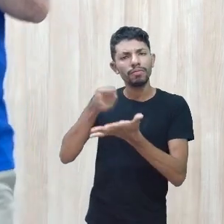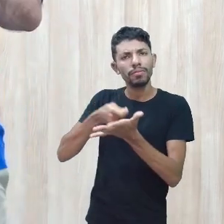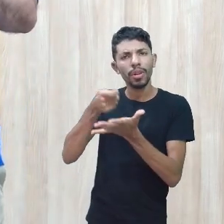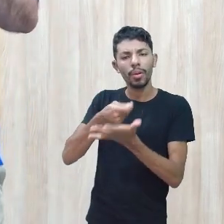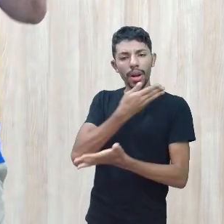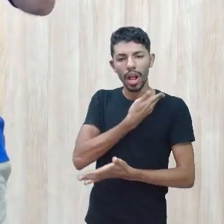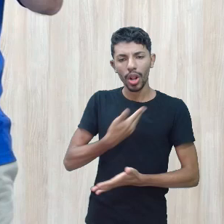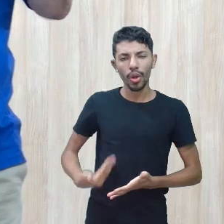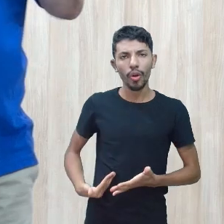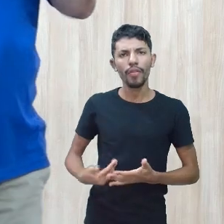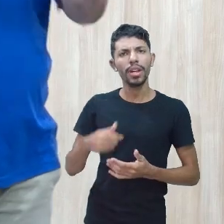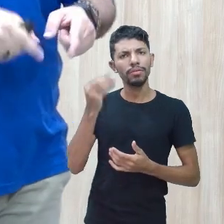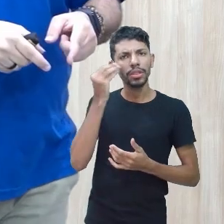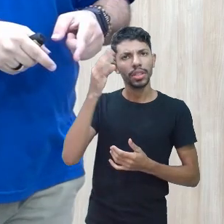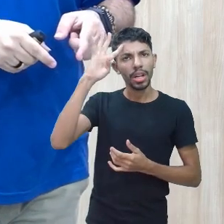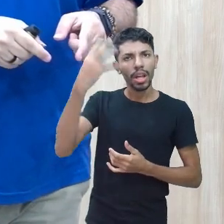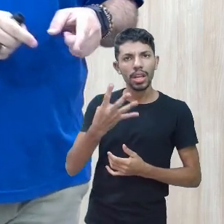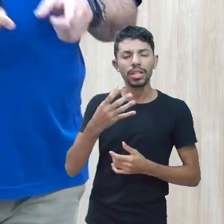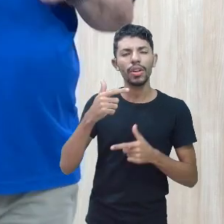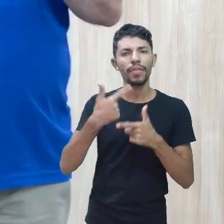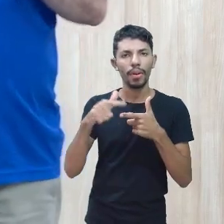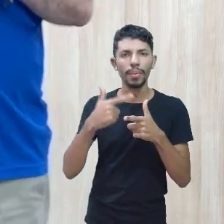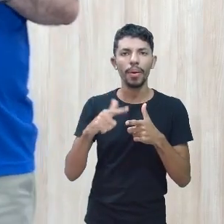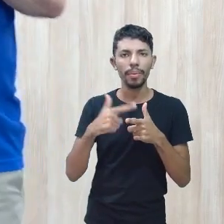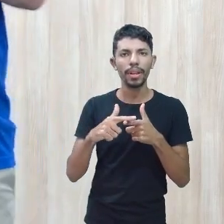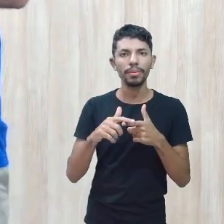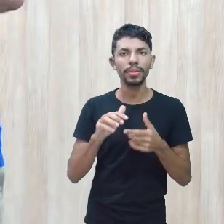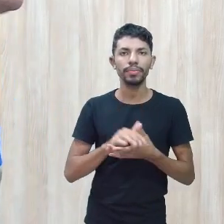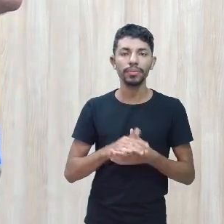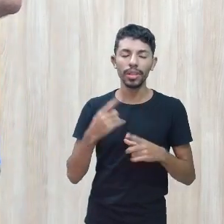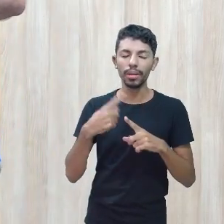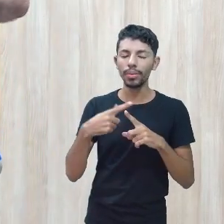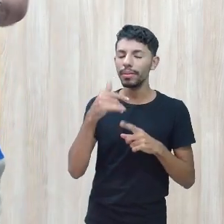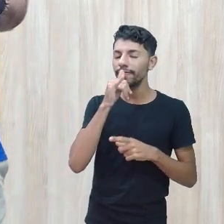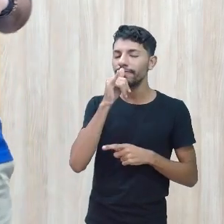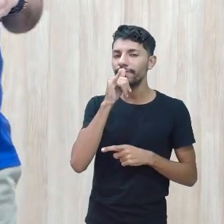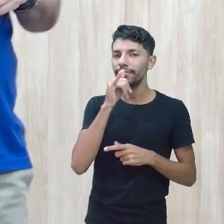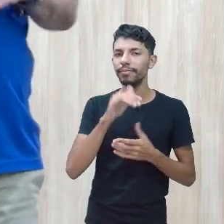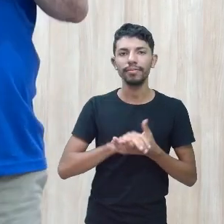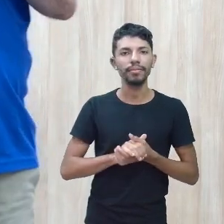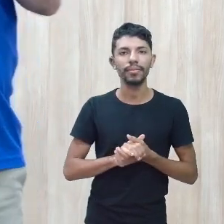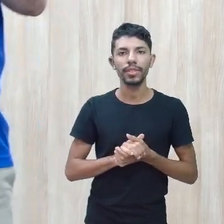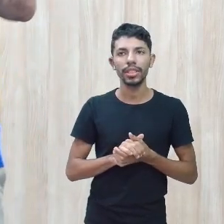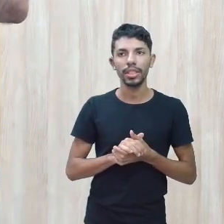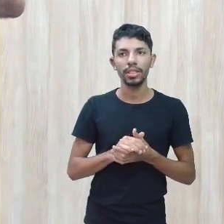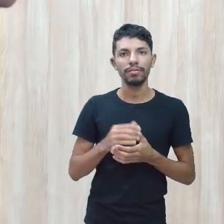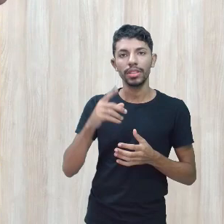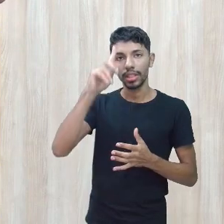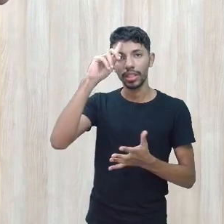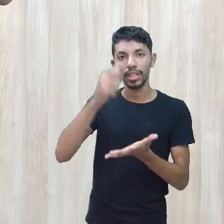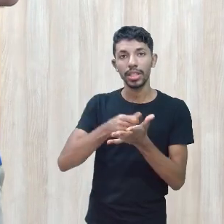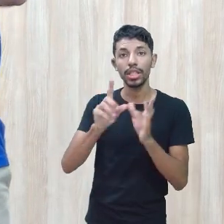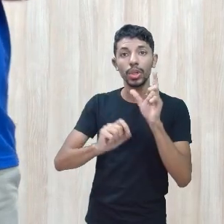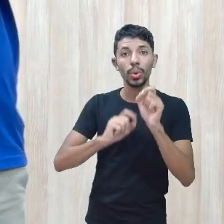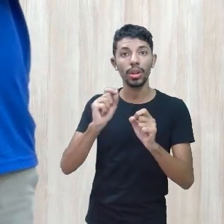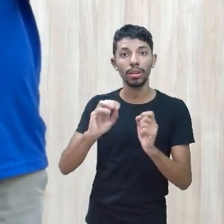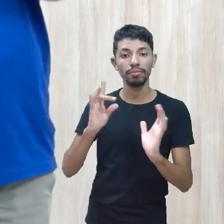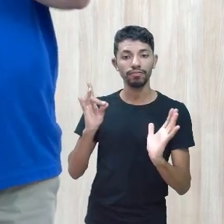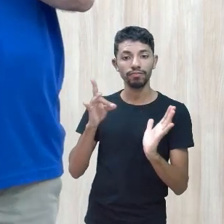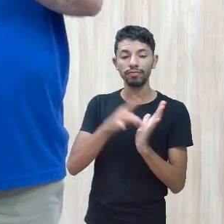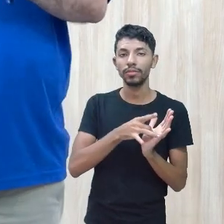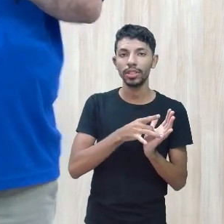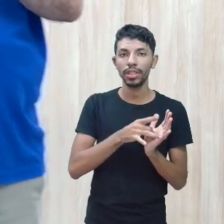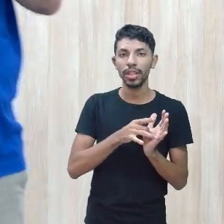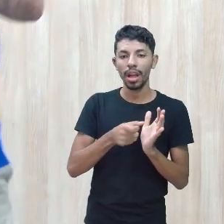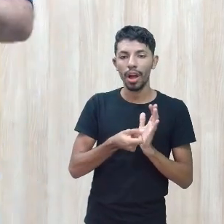que resolvam esses problemas. Porque quando, por exemplo, se resolve aplicar uma quantidade